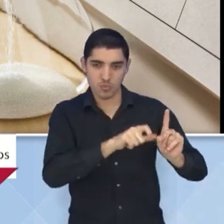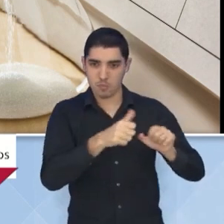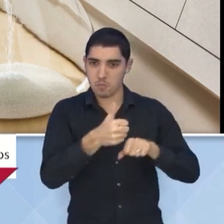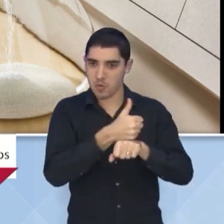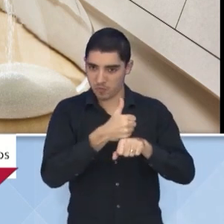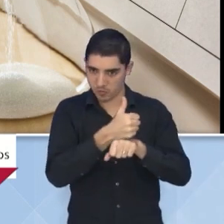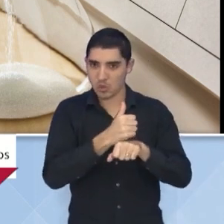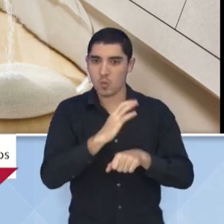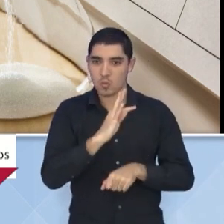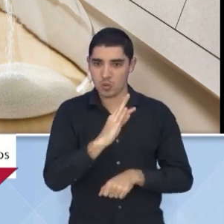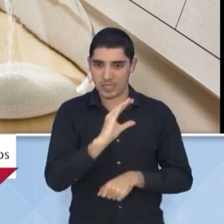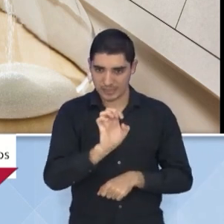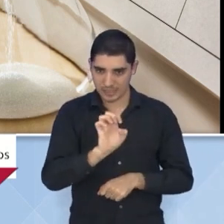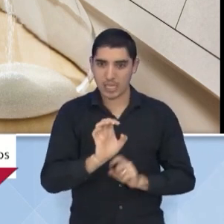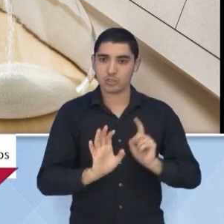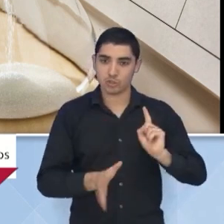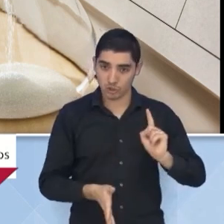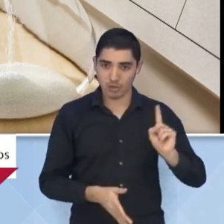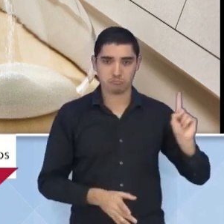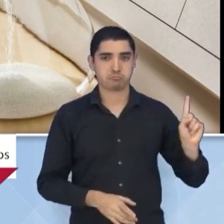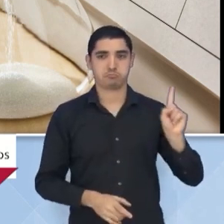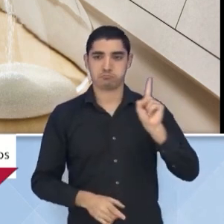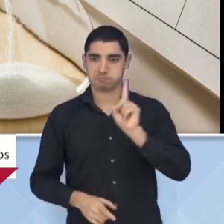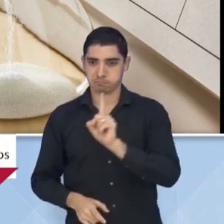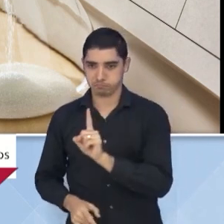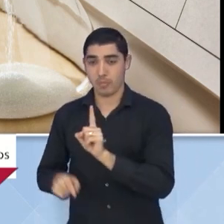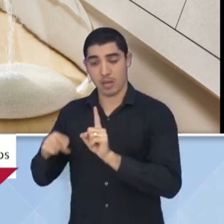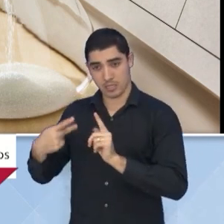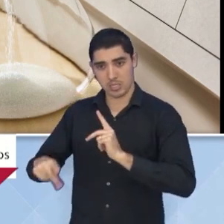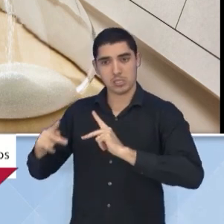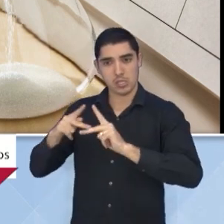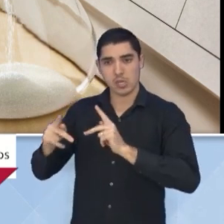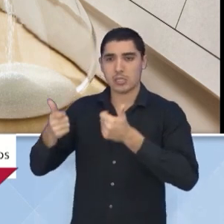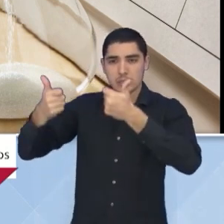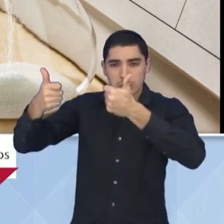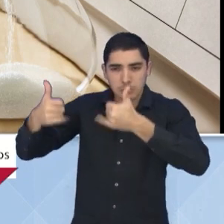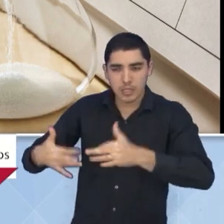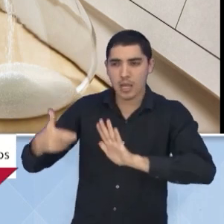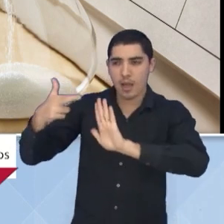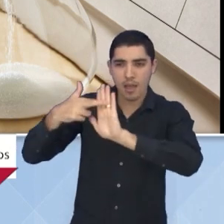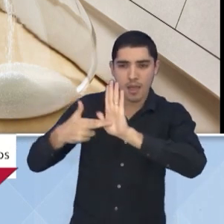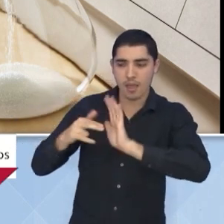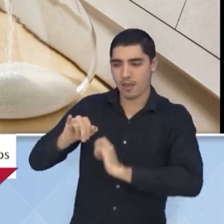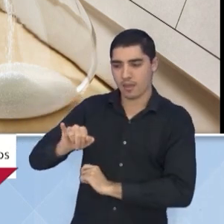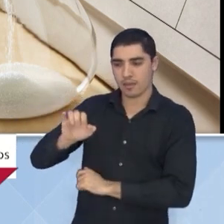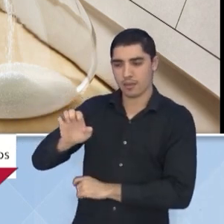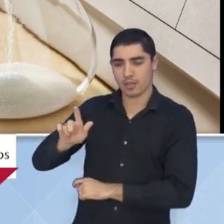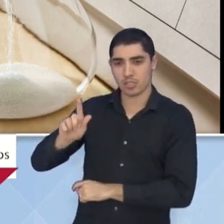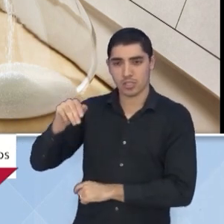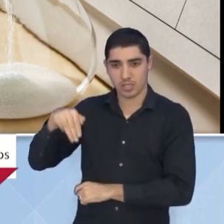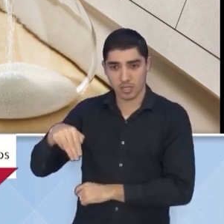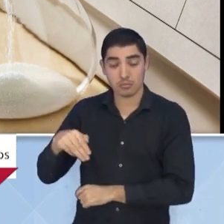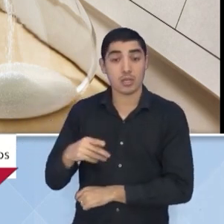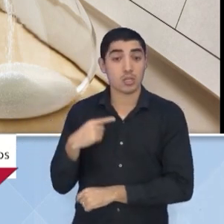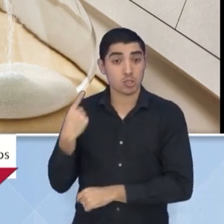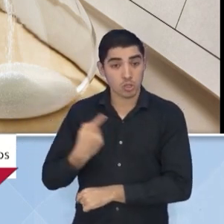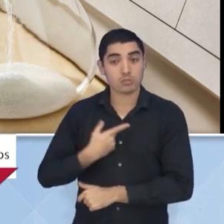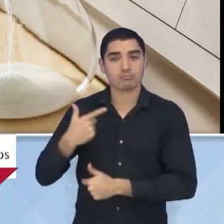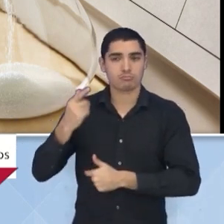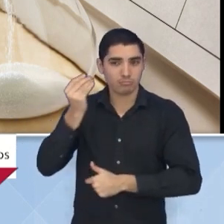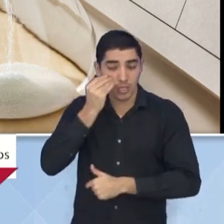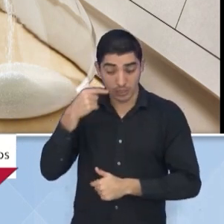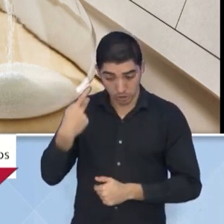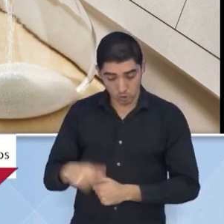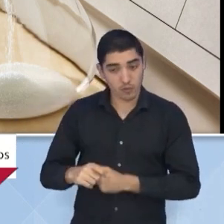ao município para orientar especificamente sobre os quesitos do iegm esse trabalho a gente vai fazer Esse ano também